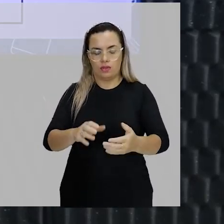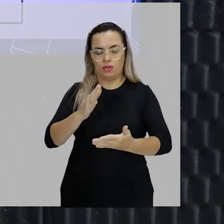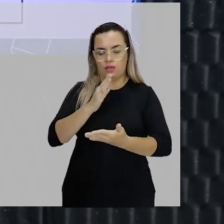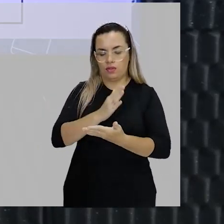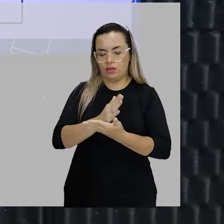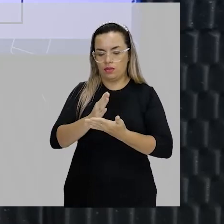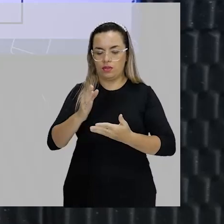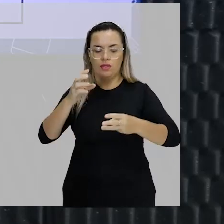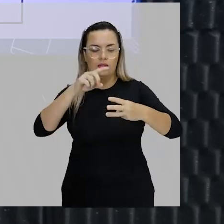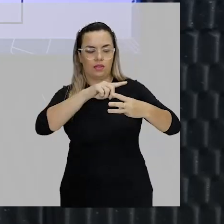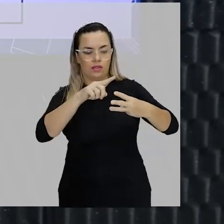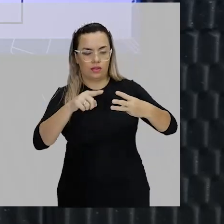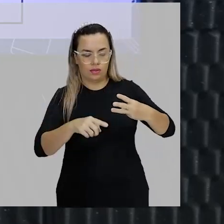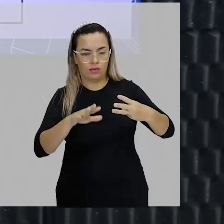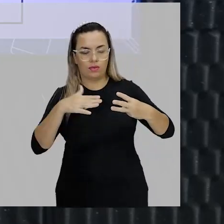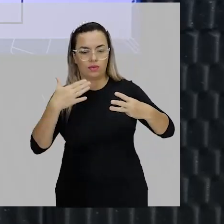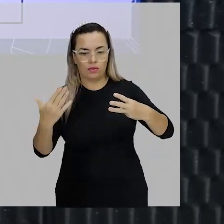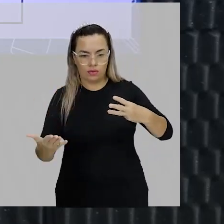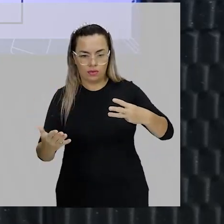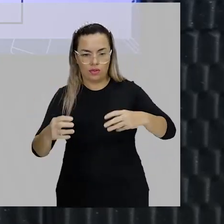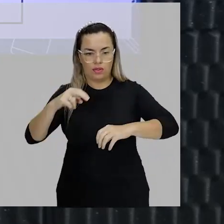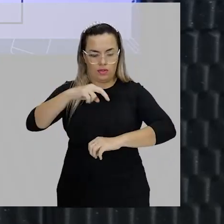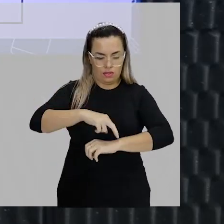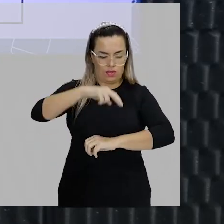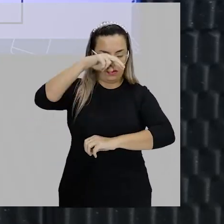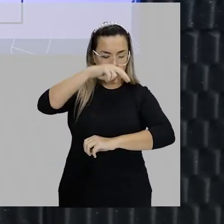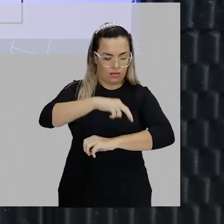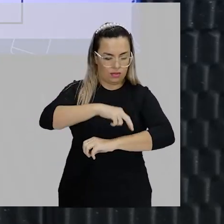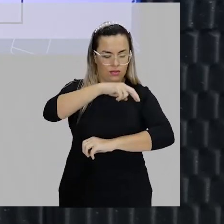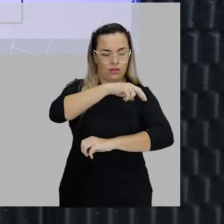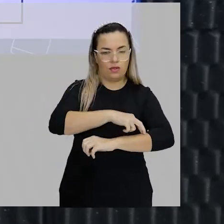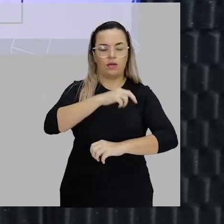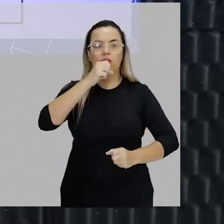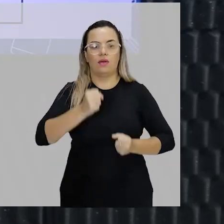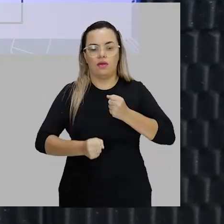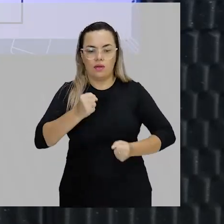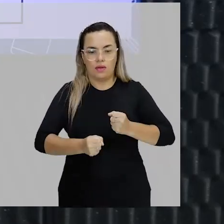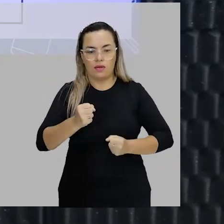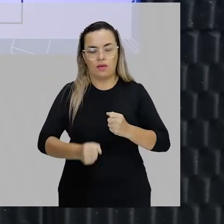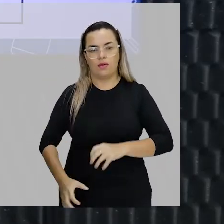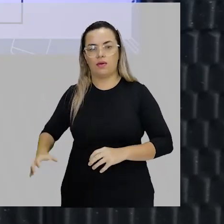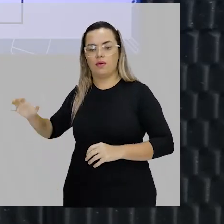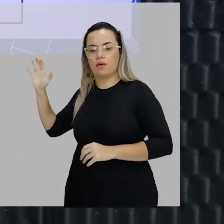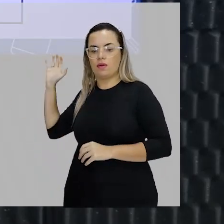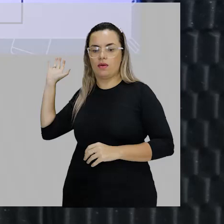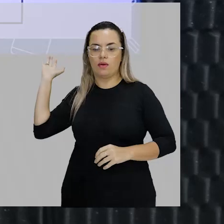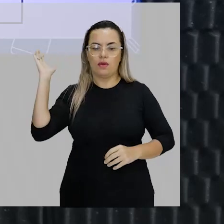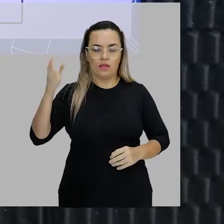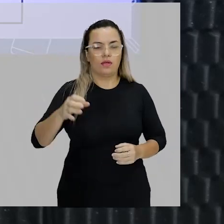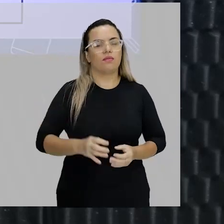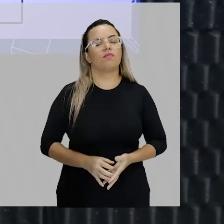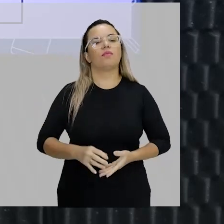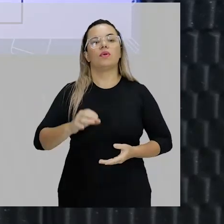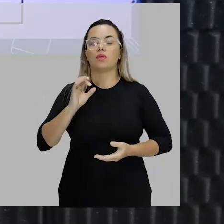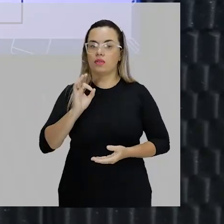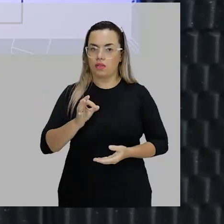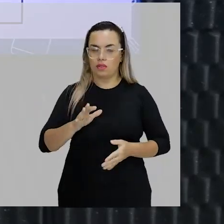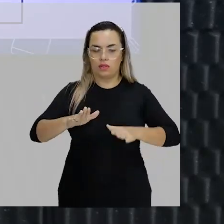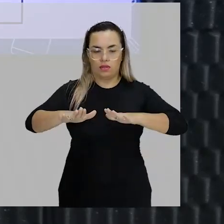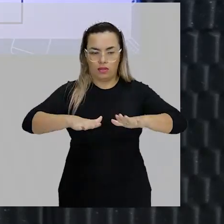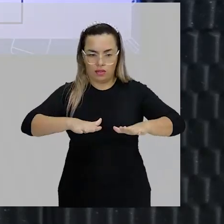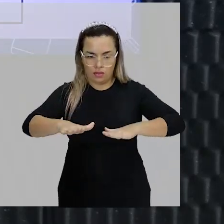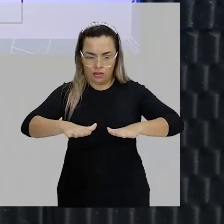3 modalidades: saltos, corridas e arremessos, certo? São